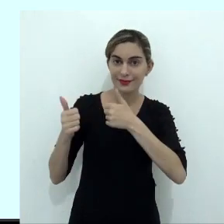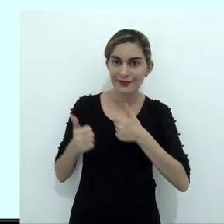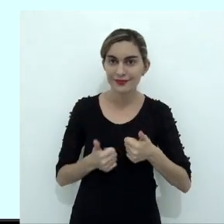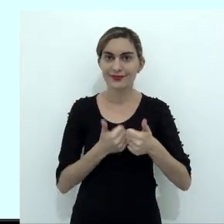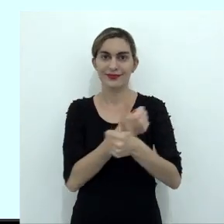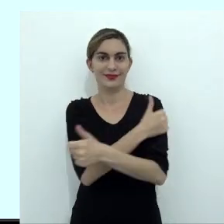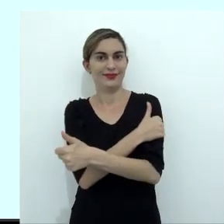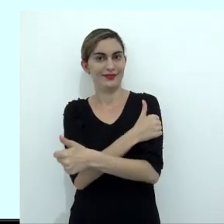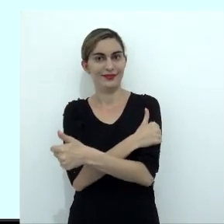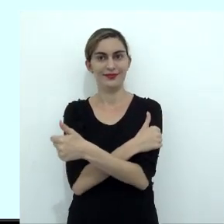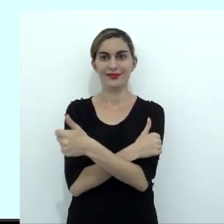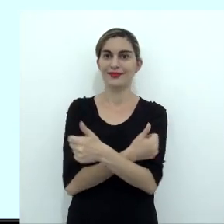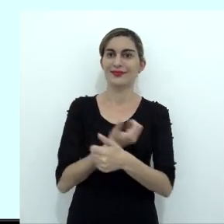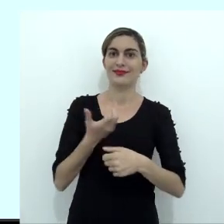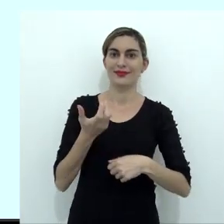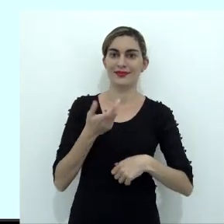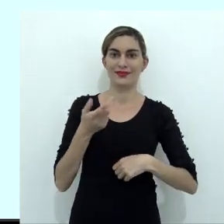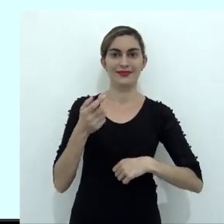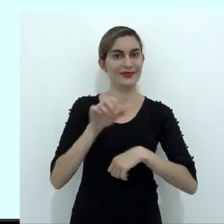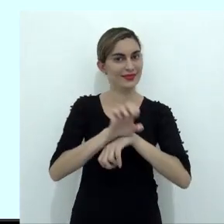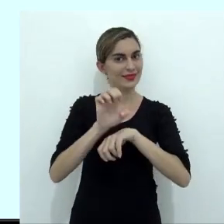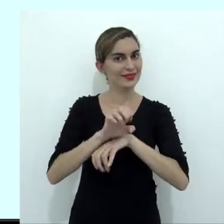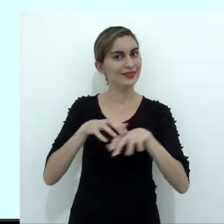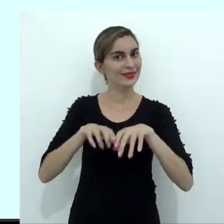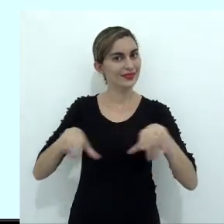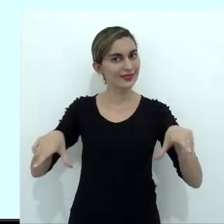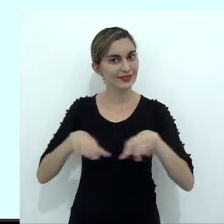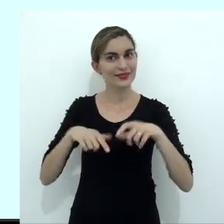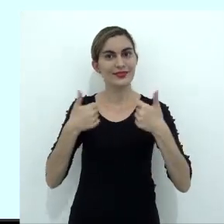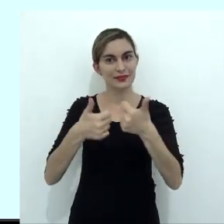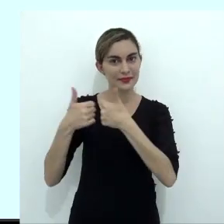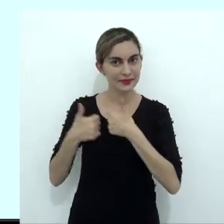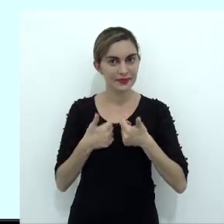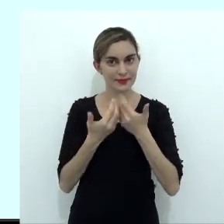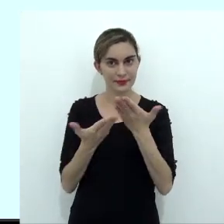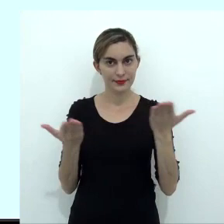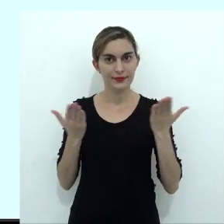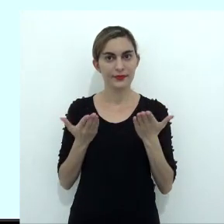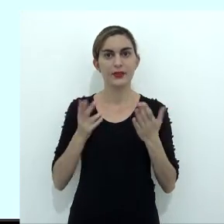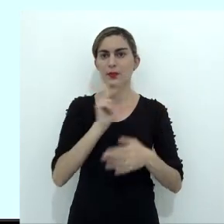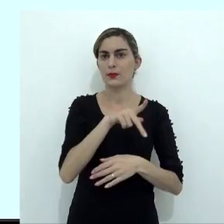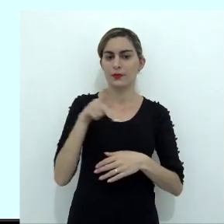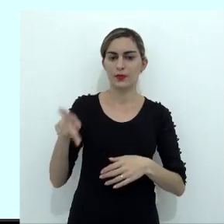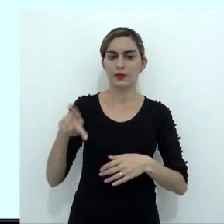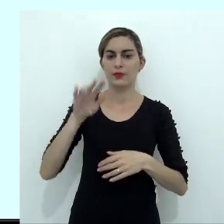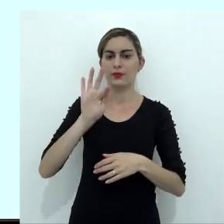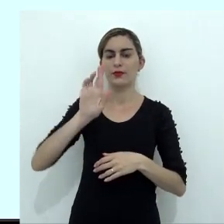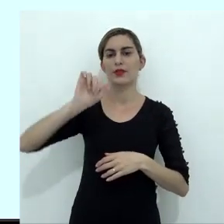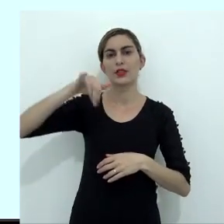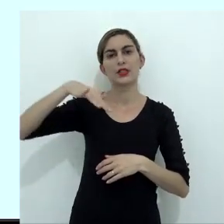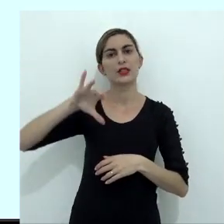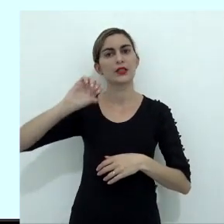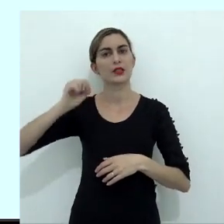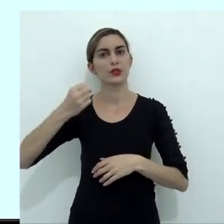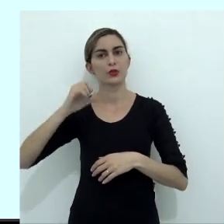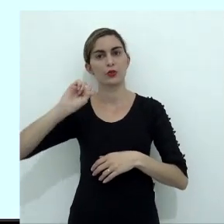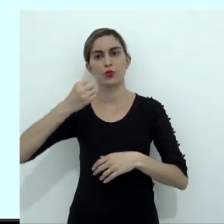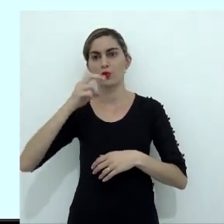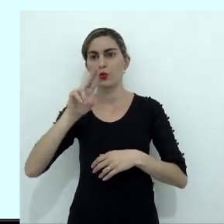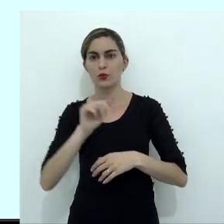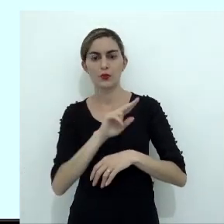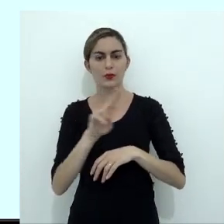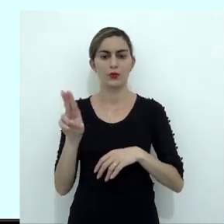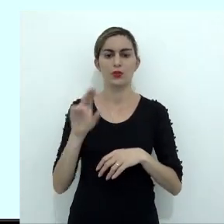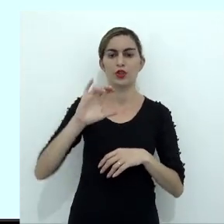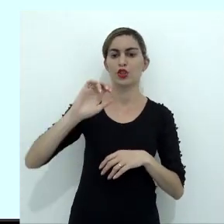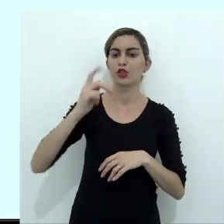Salve, salve galerinha do sexto ano da Rede Pública Estadual de Pernambuco, tudo joinha com vocês? Aqui é o professor Francisco Souza, mas vocês podem me